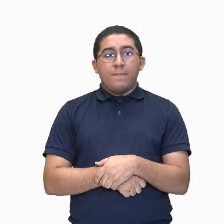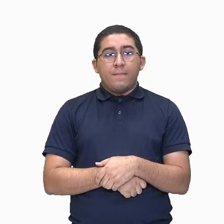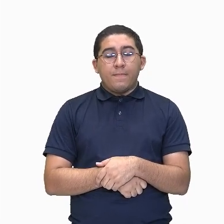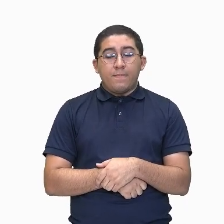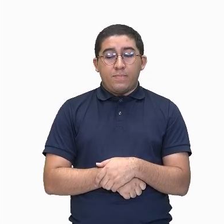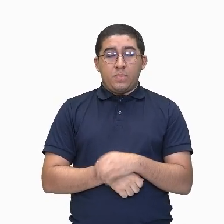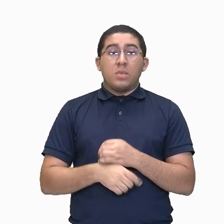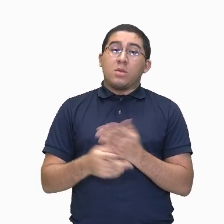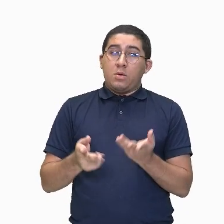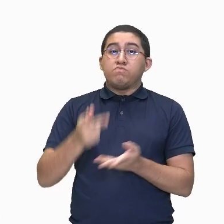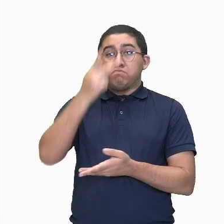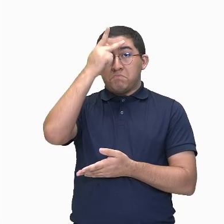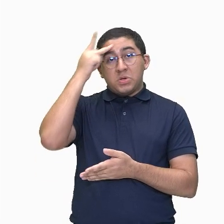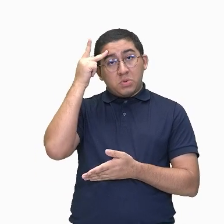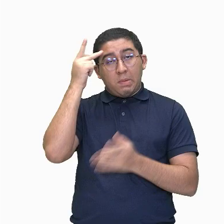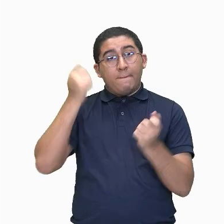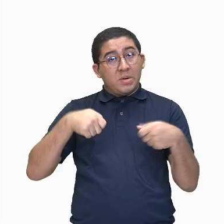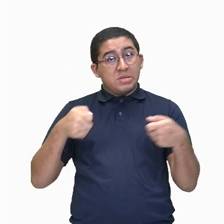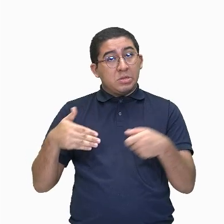peixe.